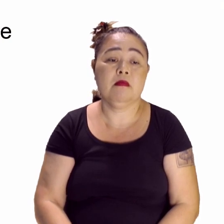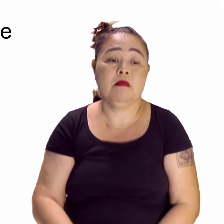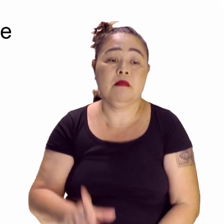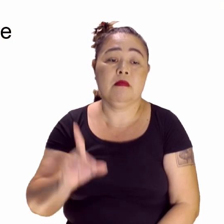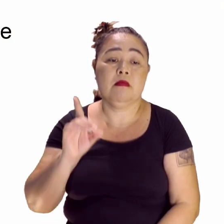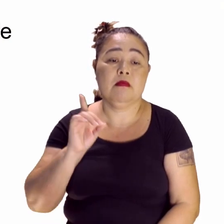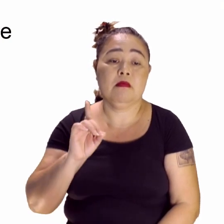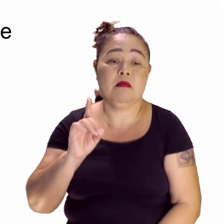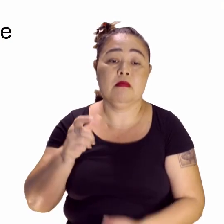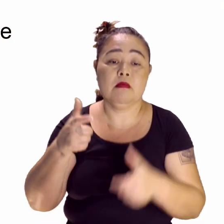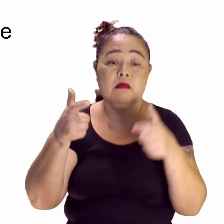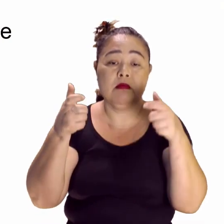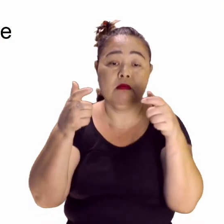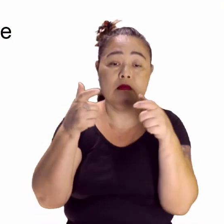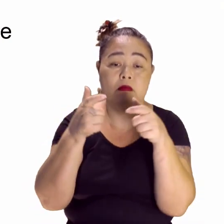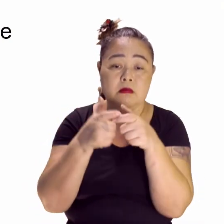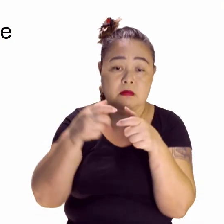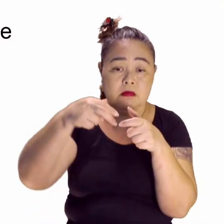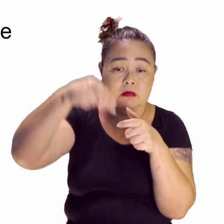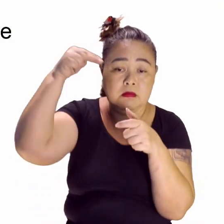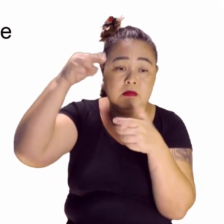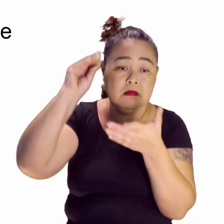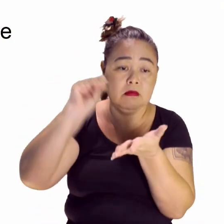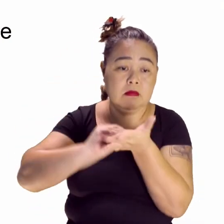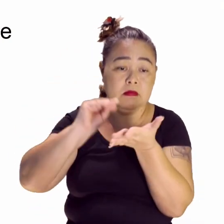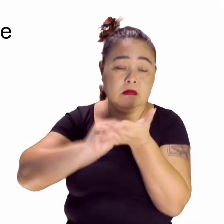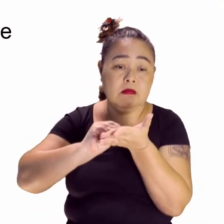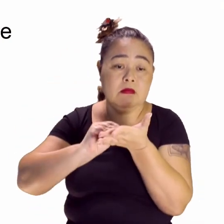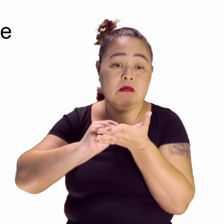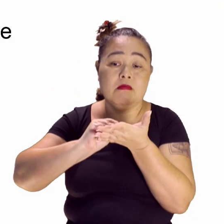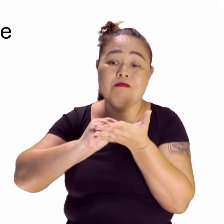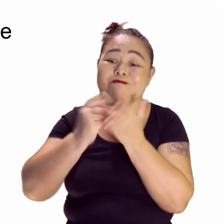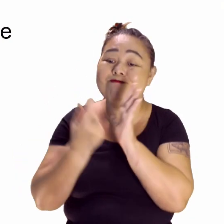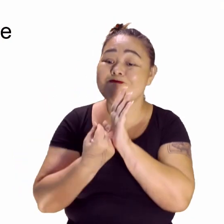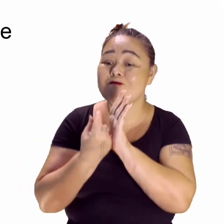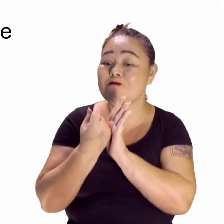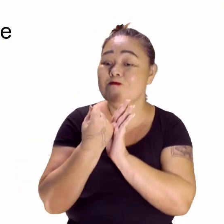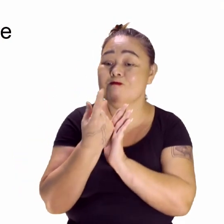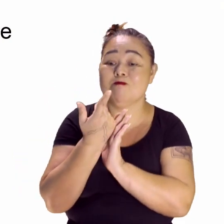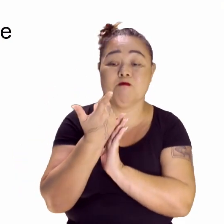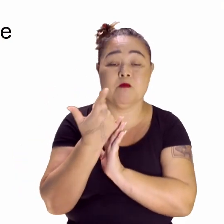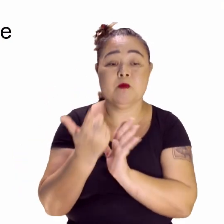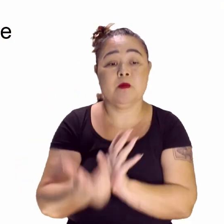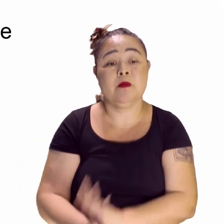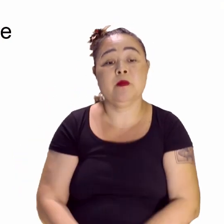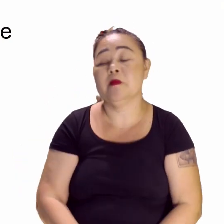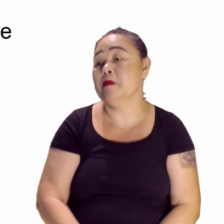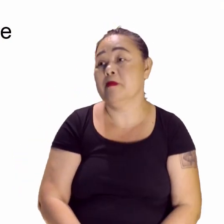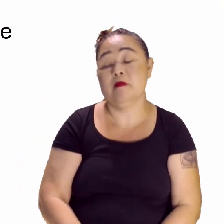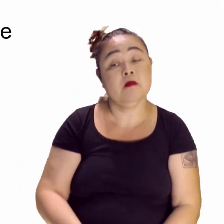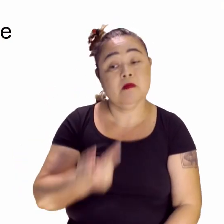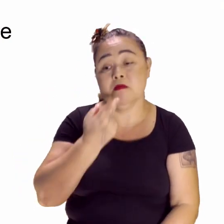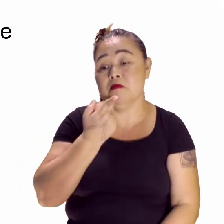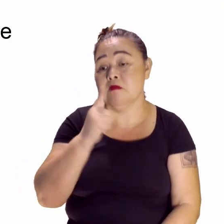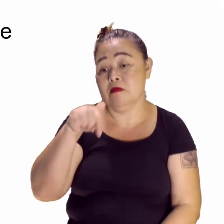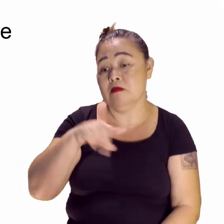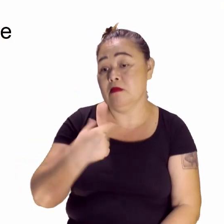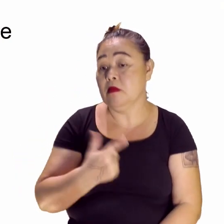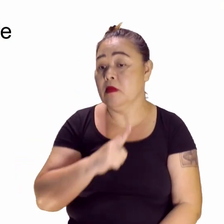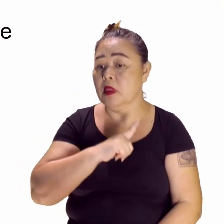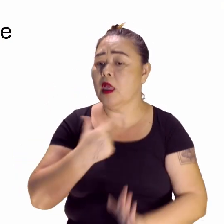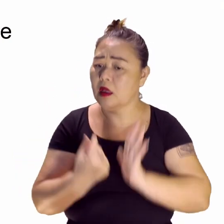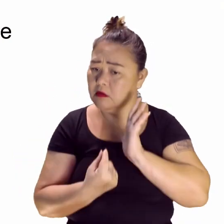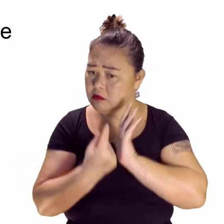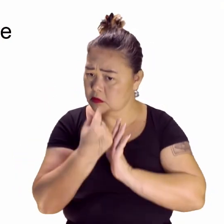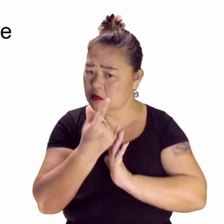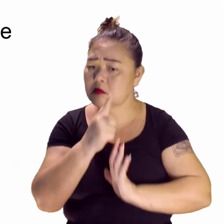D. É o menor da região norte pela falta de expressividade econômica? Não falamos que aqui não tem expressividade